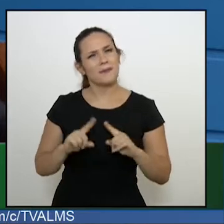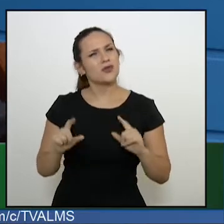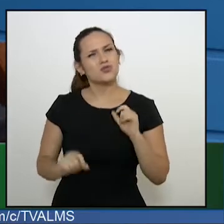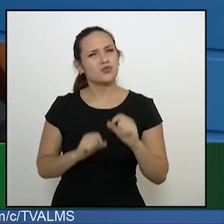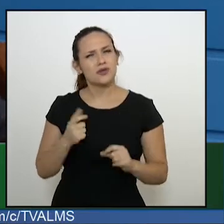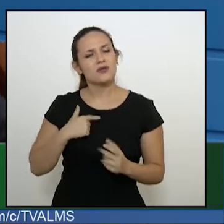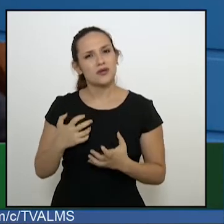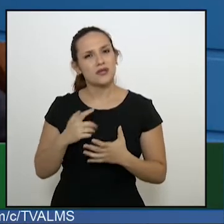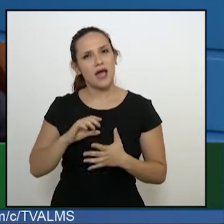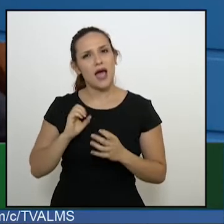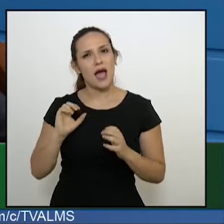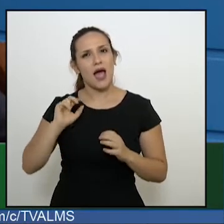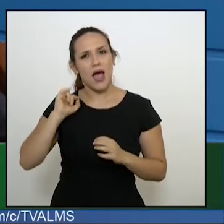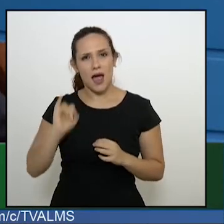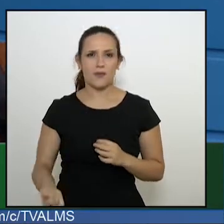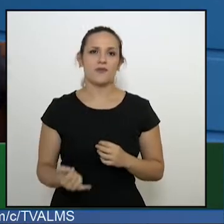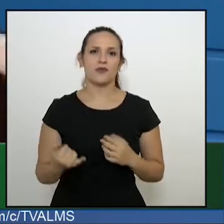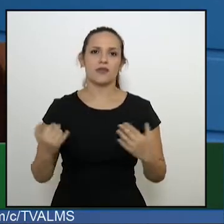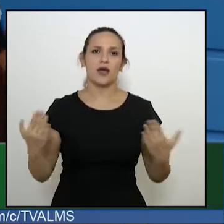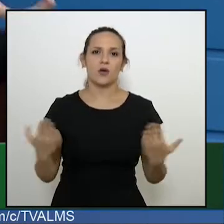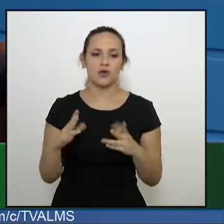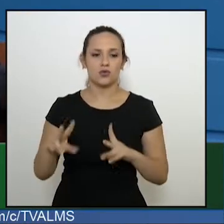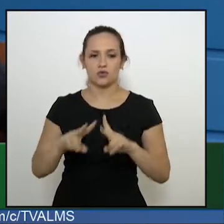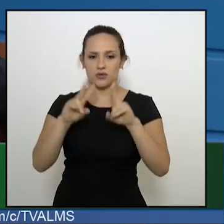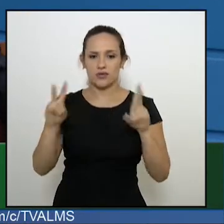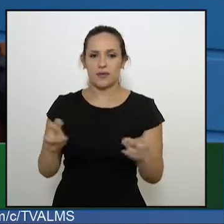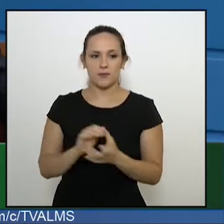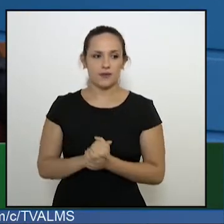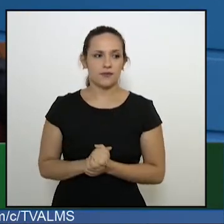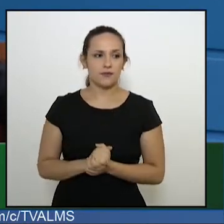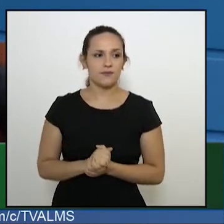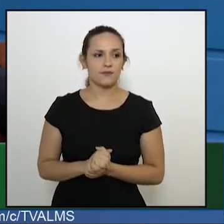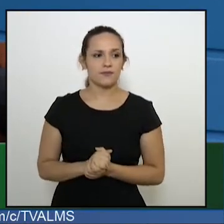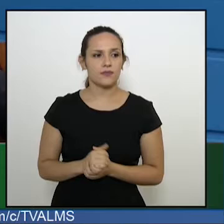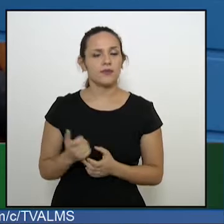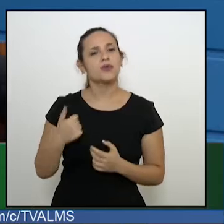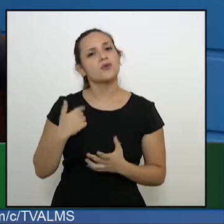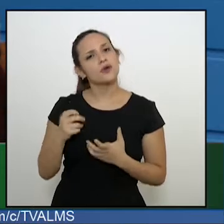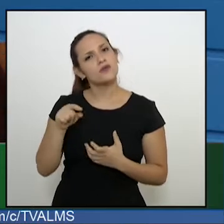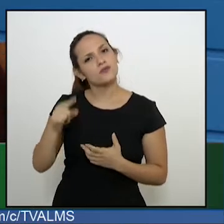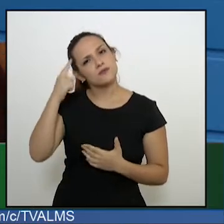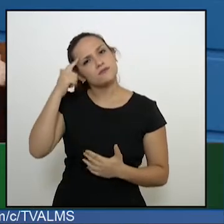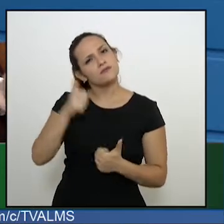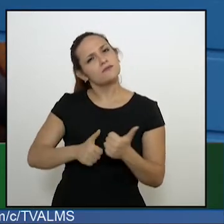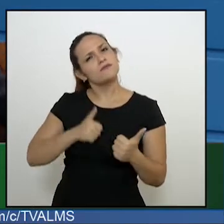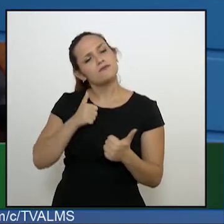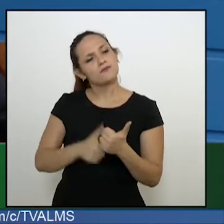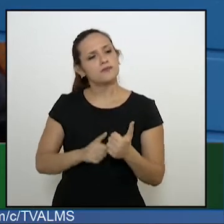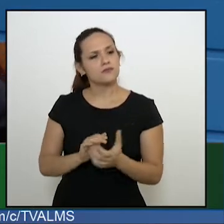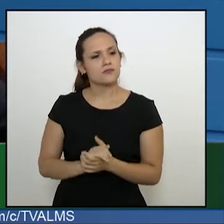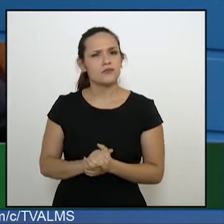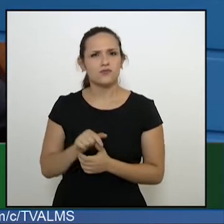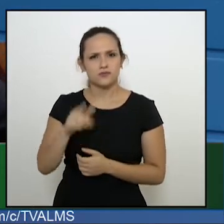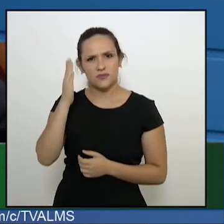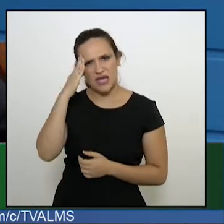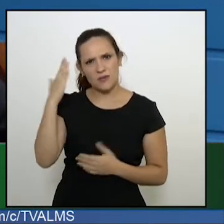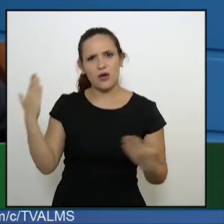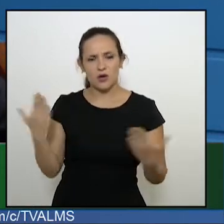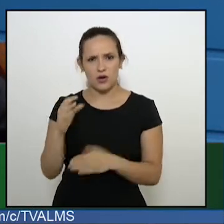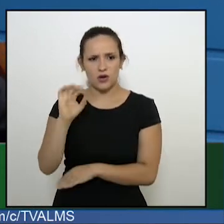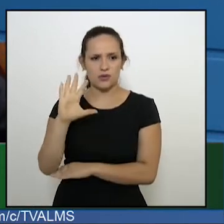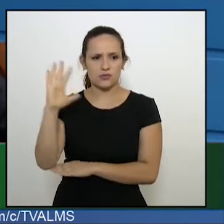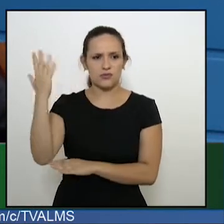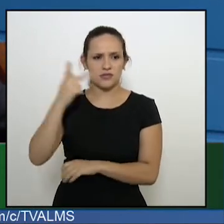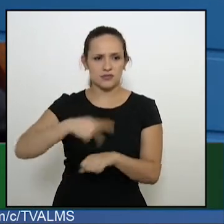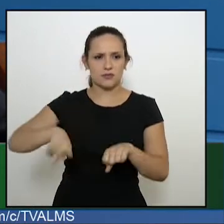queria aproveitar esse tema para fazer aqui uma reflexão sobre o que aconteceu no país